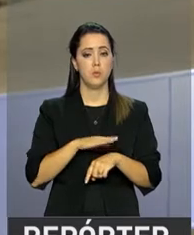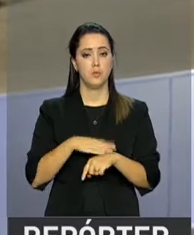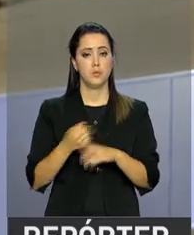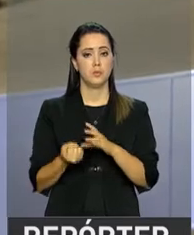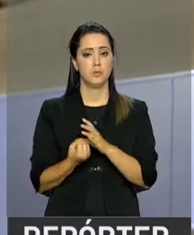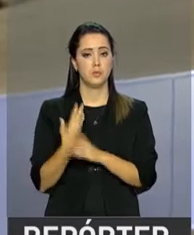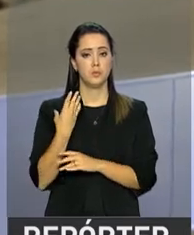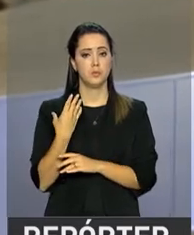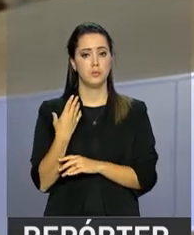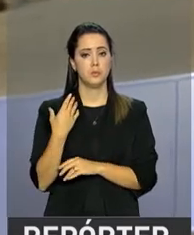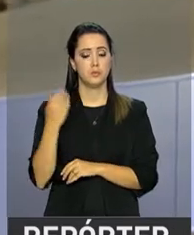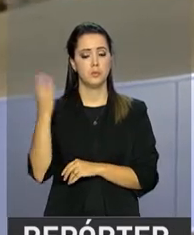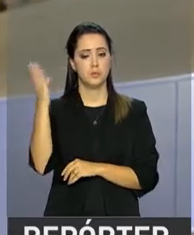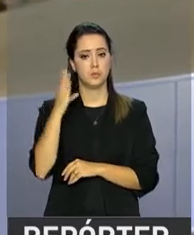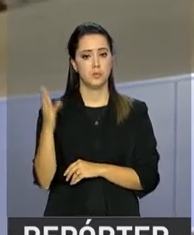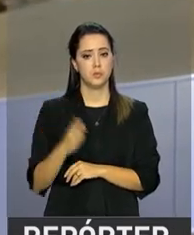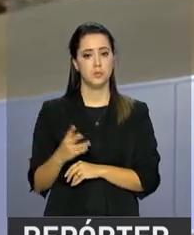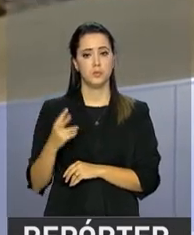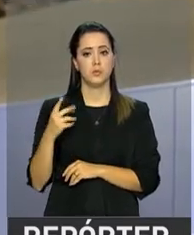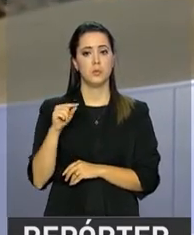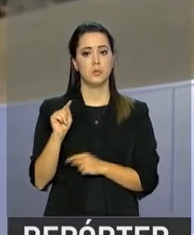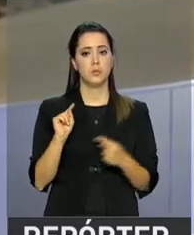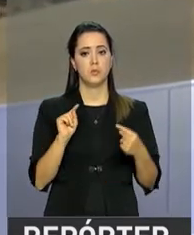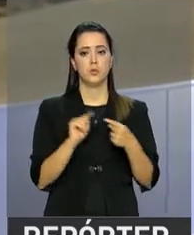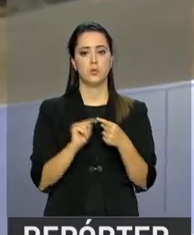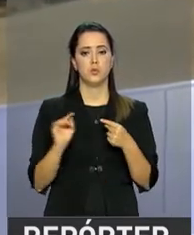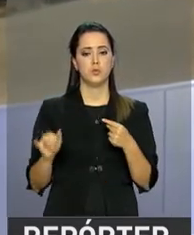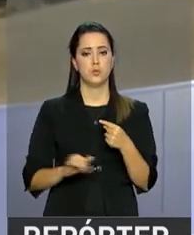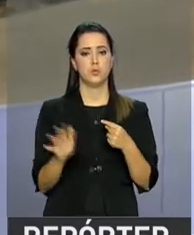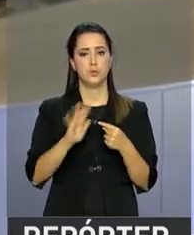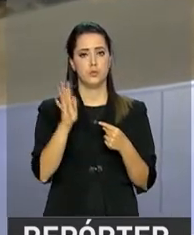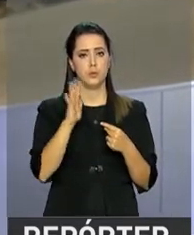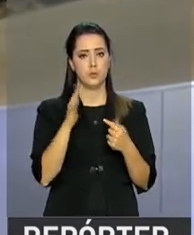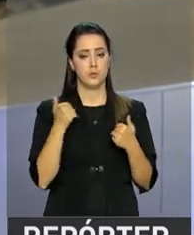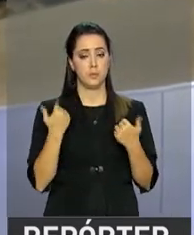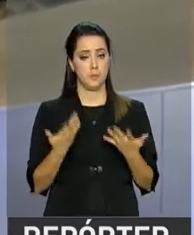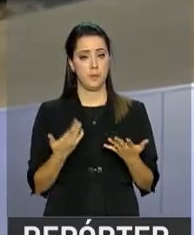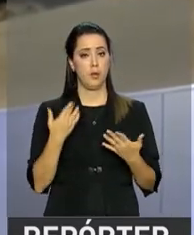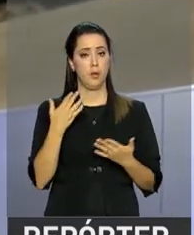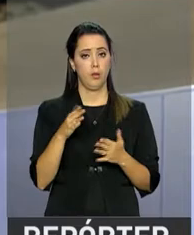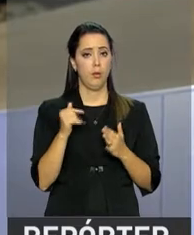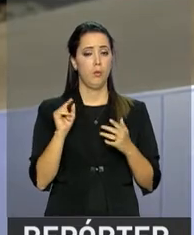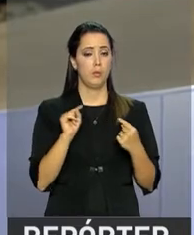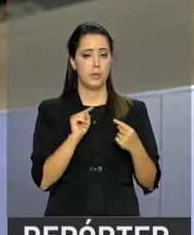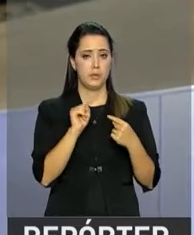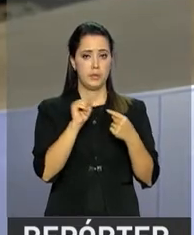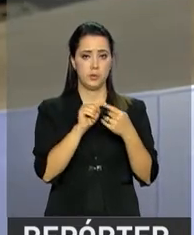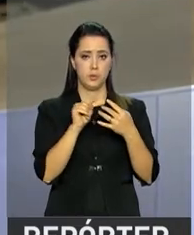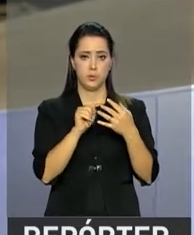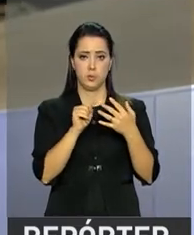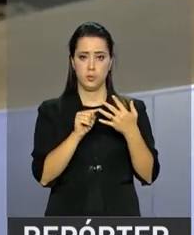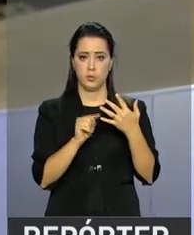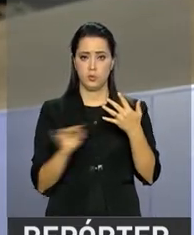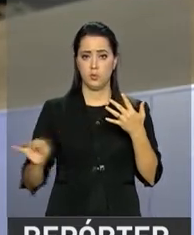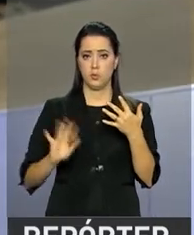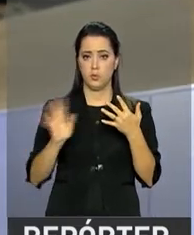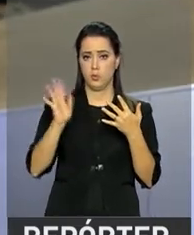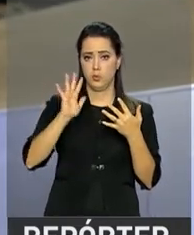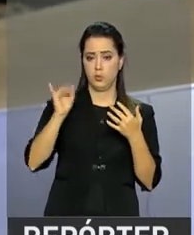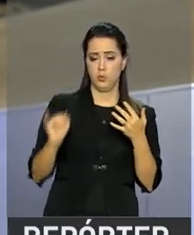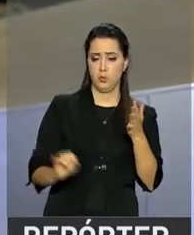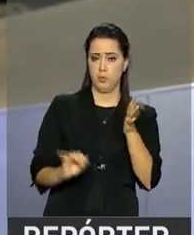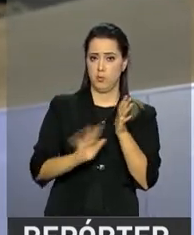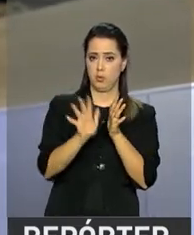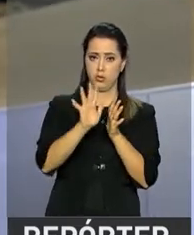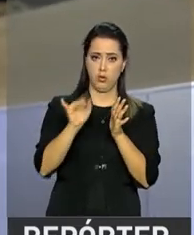criado no brasil o regime de metas de inflação por esse regime de metas de inflação cabe ao banco central se